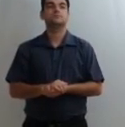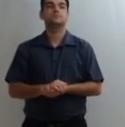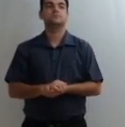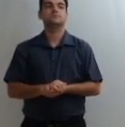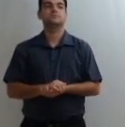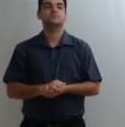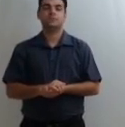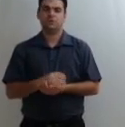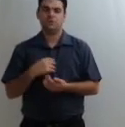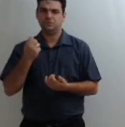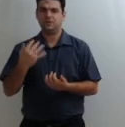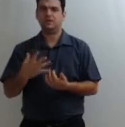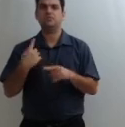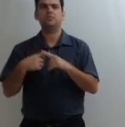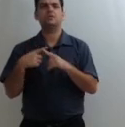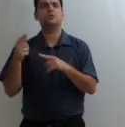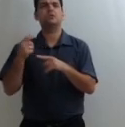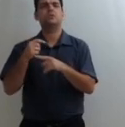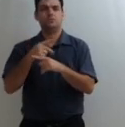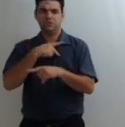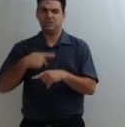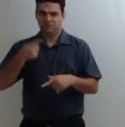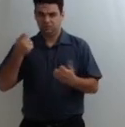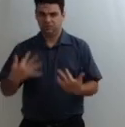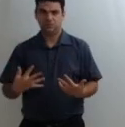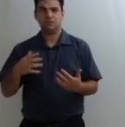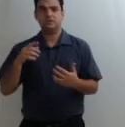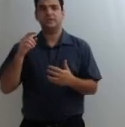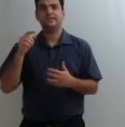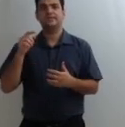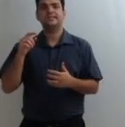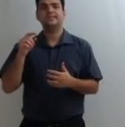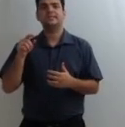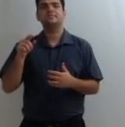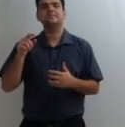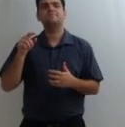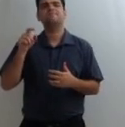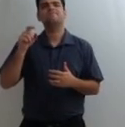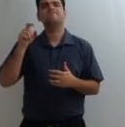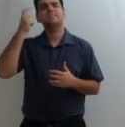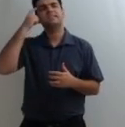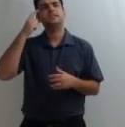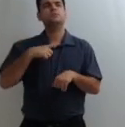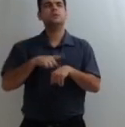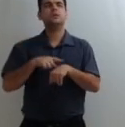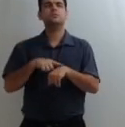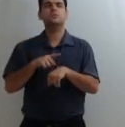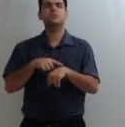o que o ministro Saldanha colocou, só para lembrar que não faz muito tempo, no